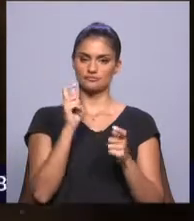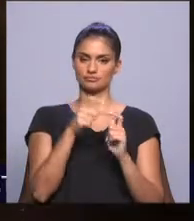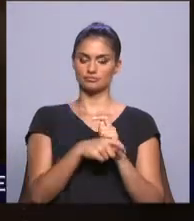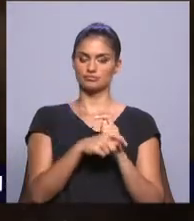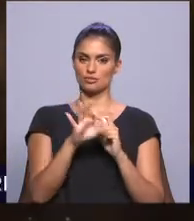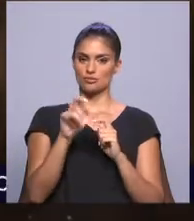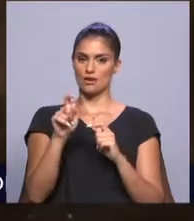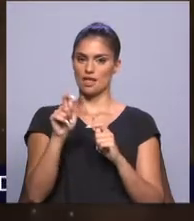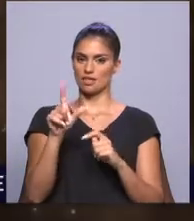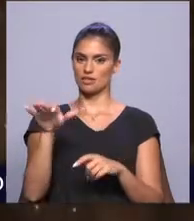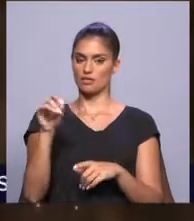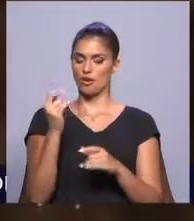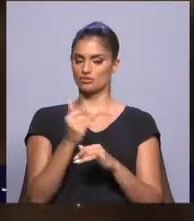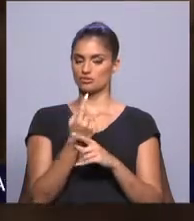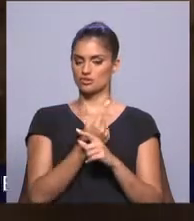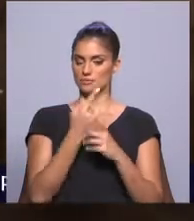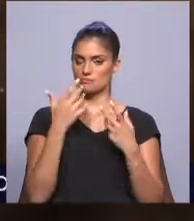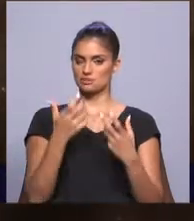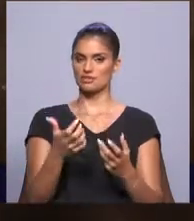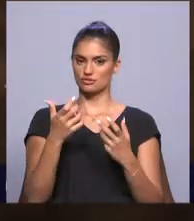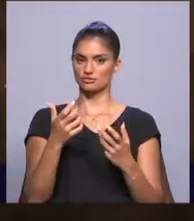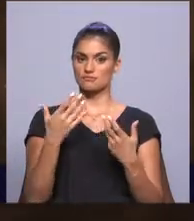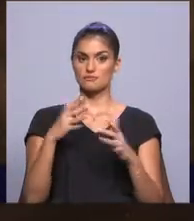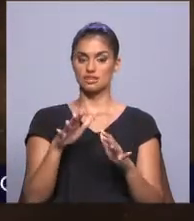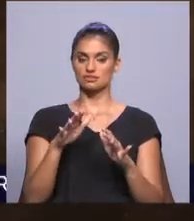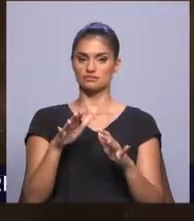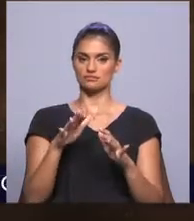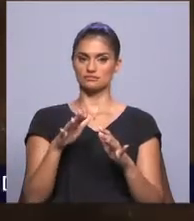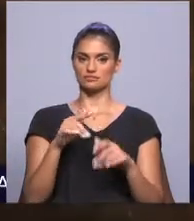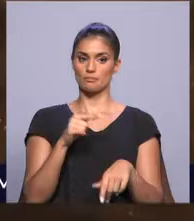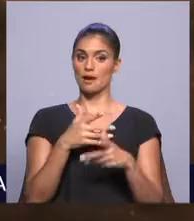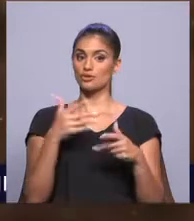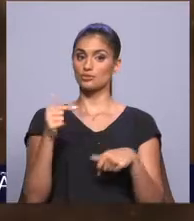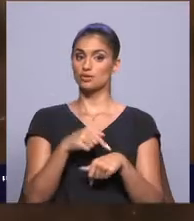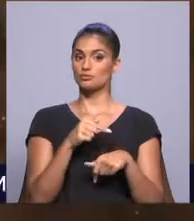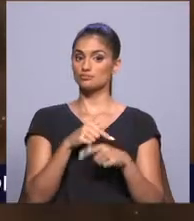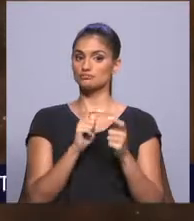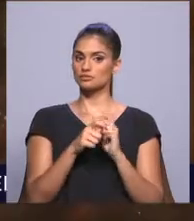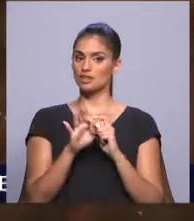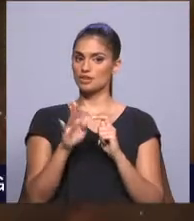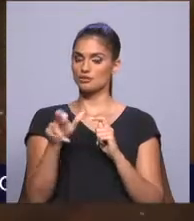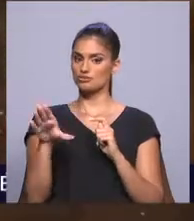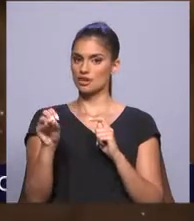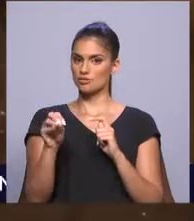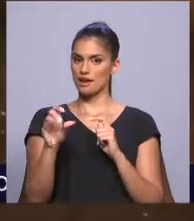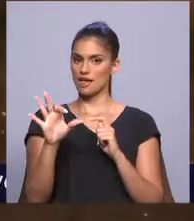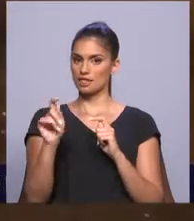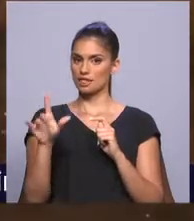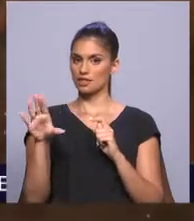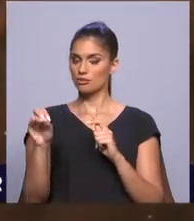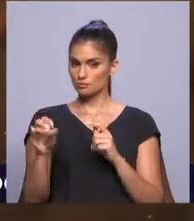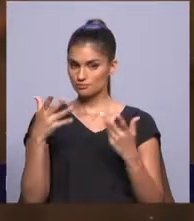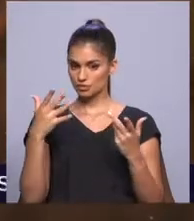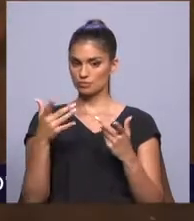o hélio noutros elementos químicos, cada vez mais pesados, mas lá está, durante grande parte do tempo, é convertendo hidrogênio em hélio. Ora, o